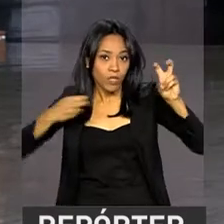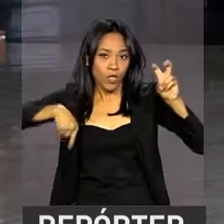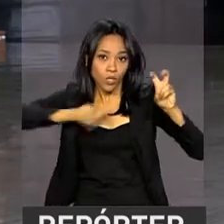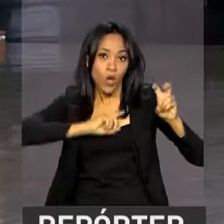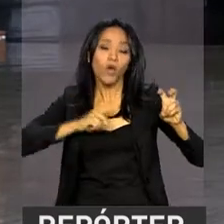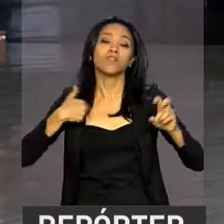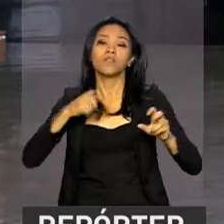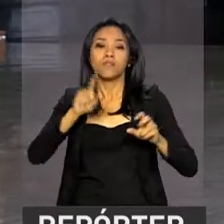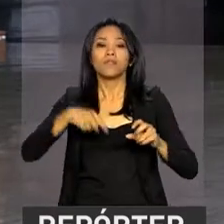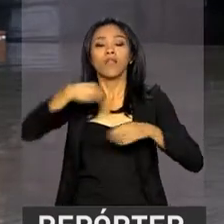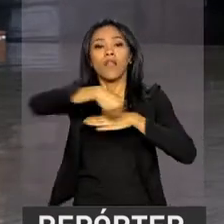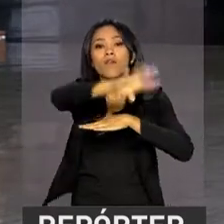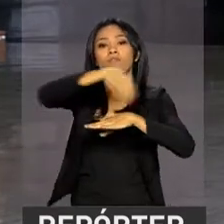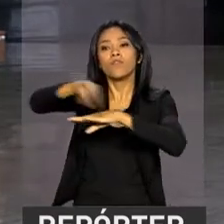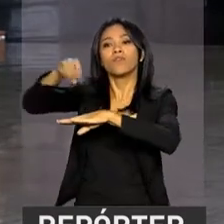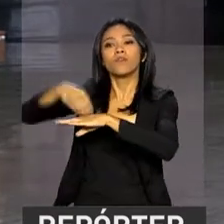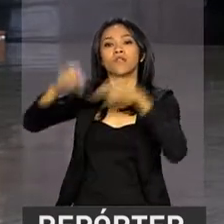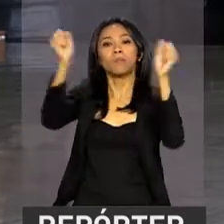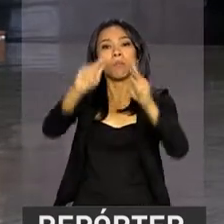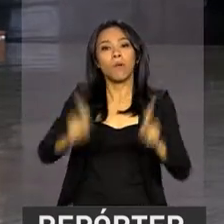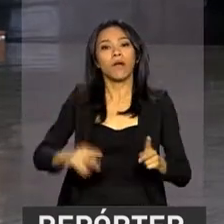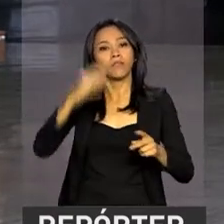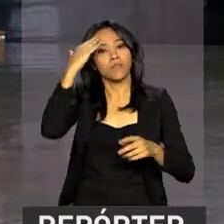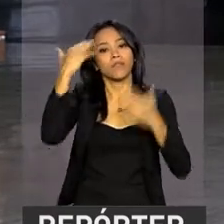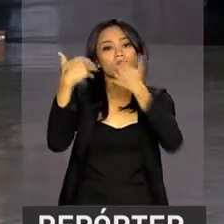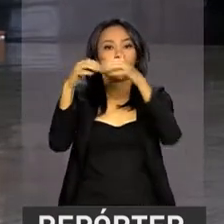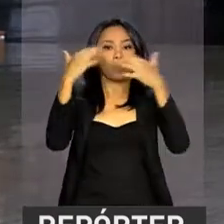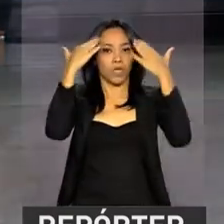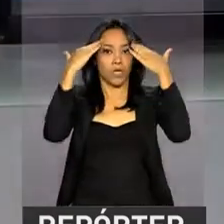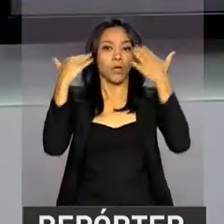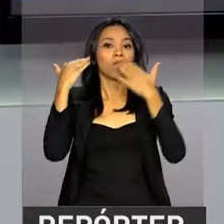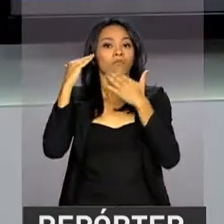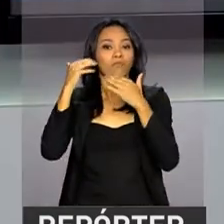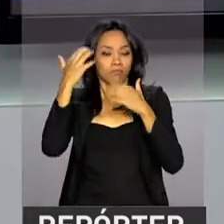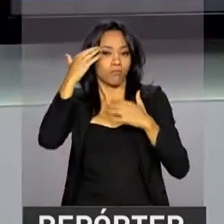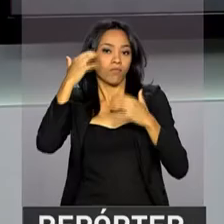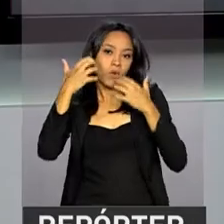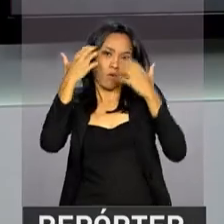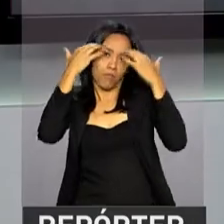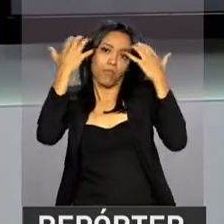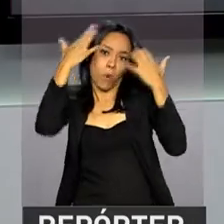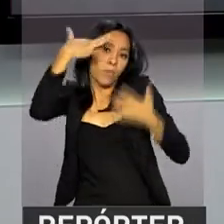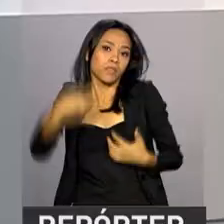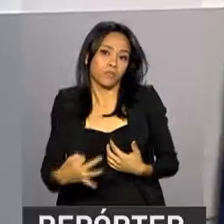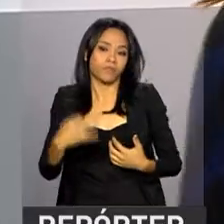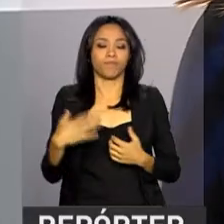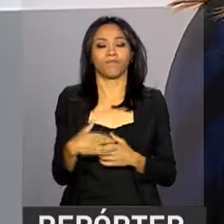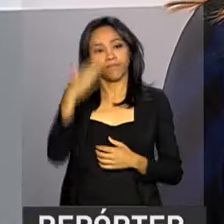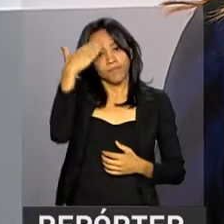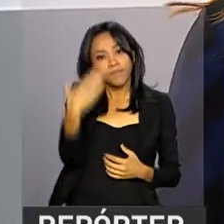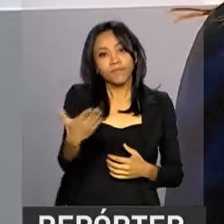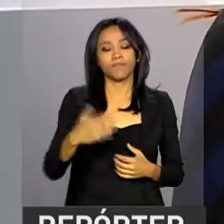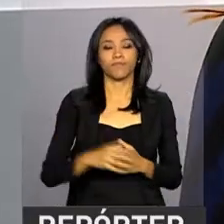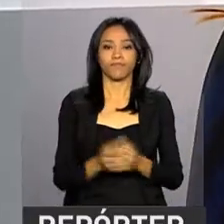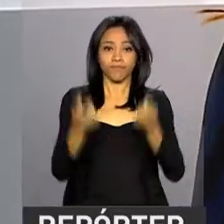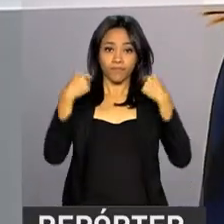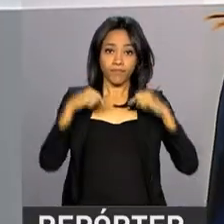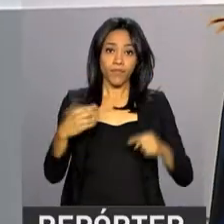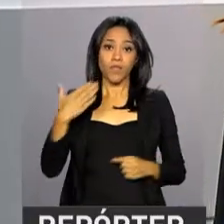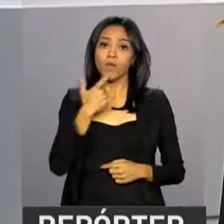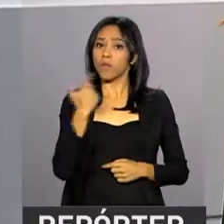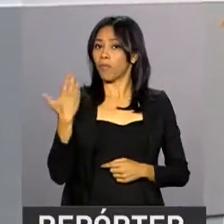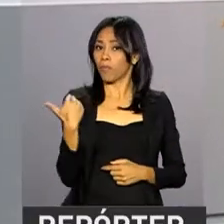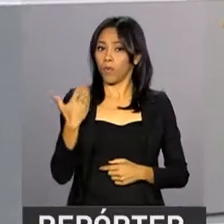construtores da paz e do entendimento foto com você e carol obrigada nem pereira o banco central divulgou há